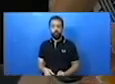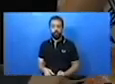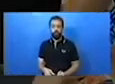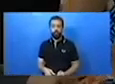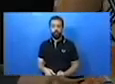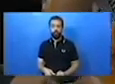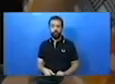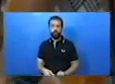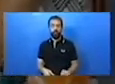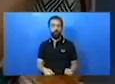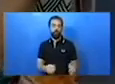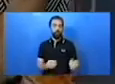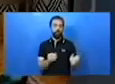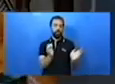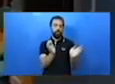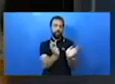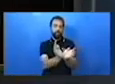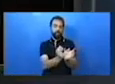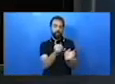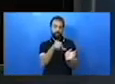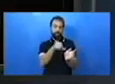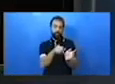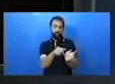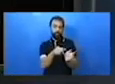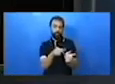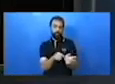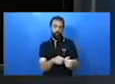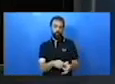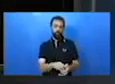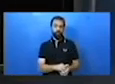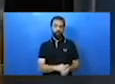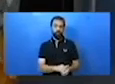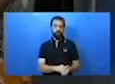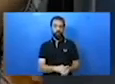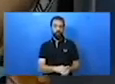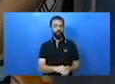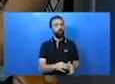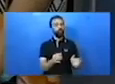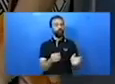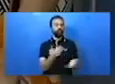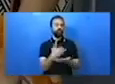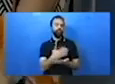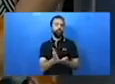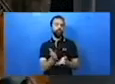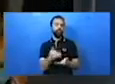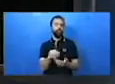formados representa cada grupo? O que eu tenho que pensar? Primeira coisa, em quantas partes eu